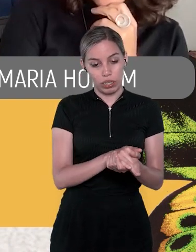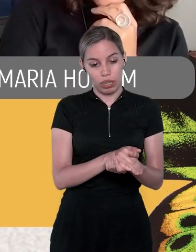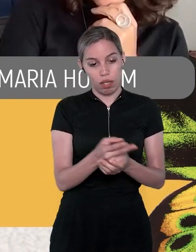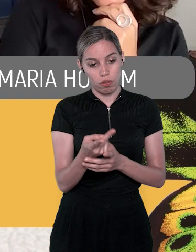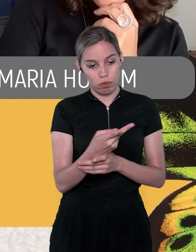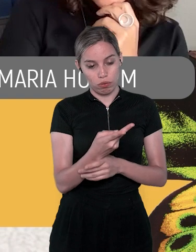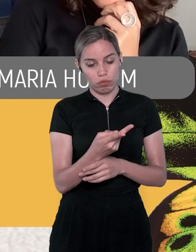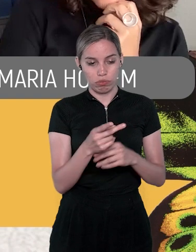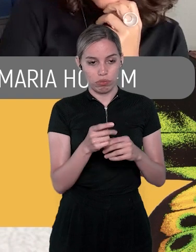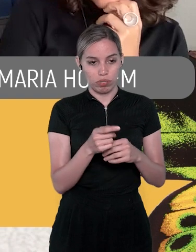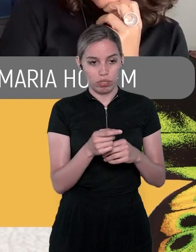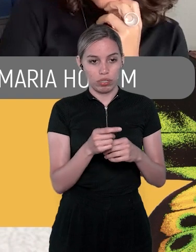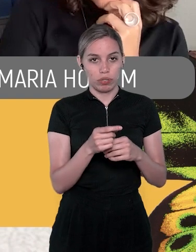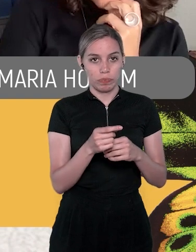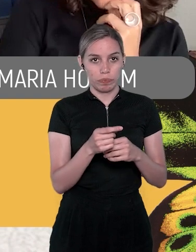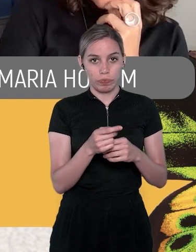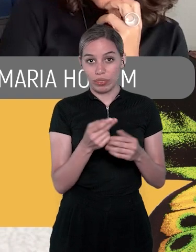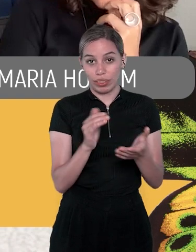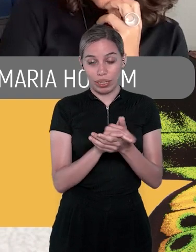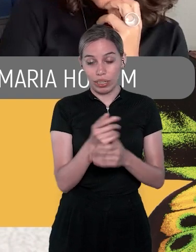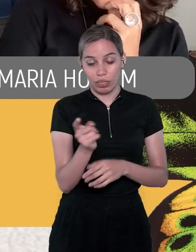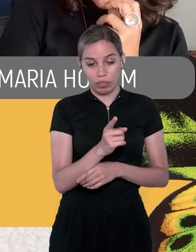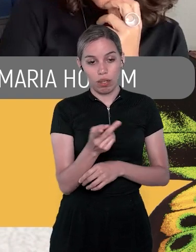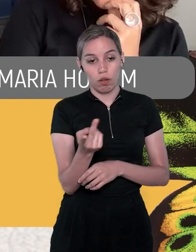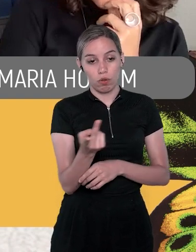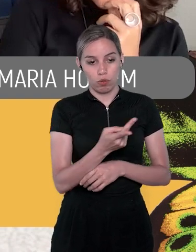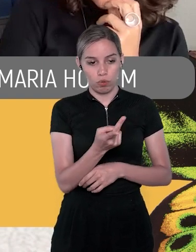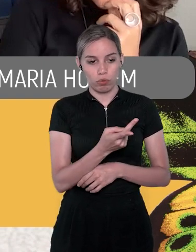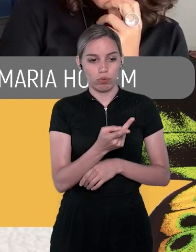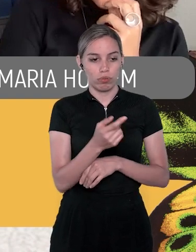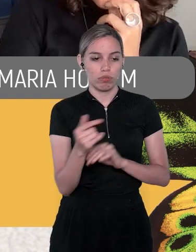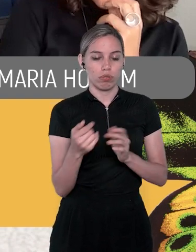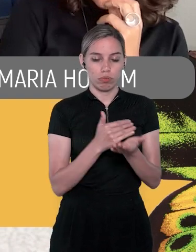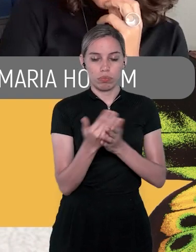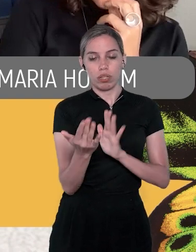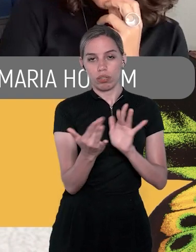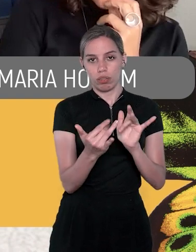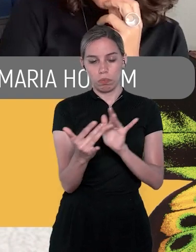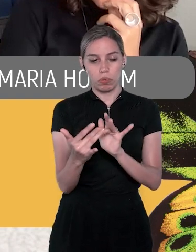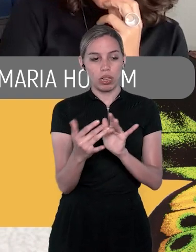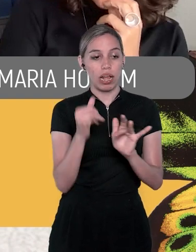que começou a ficar juntos e que ele não sabia que ela era filha de general.